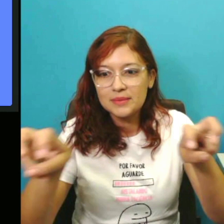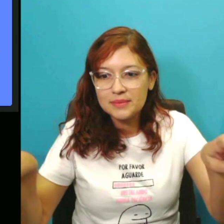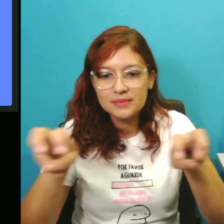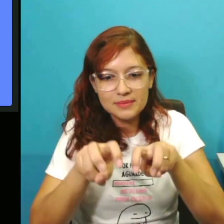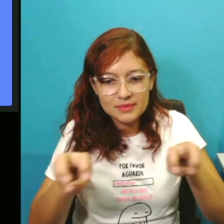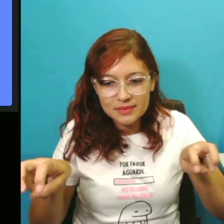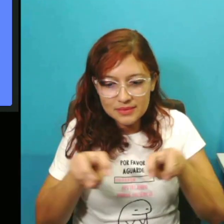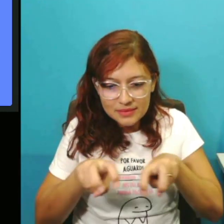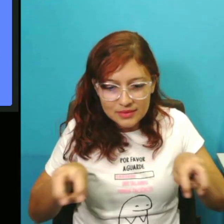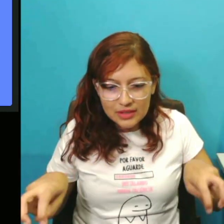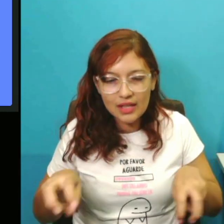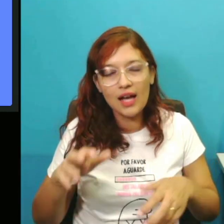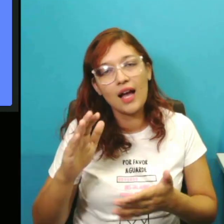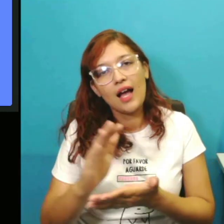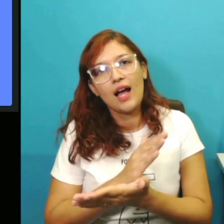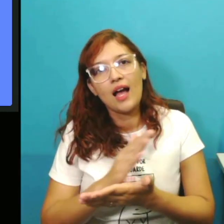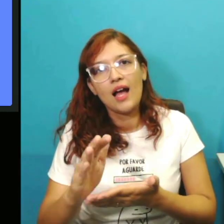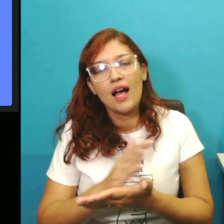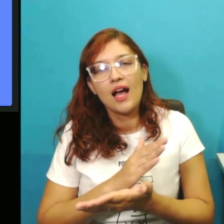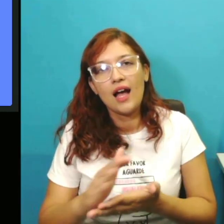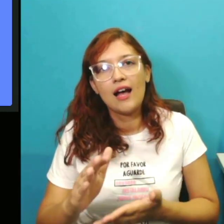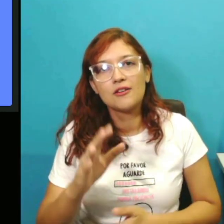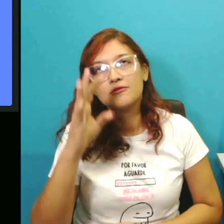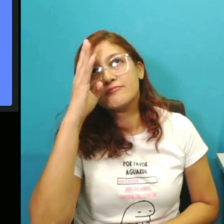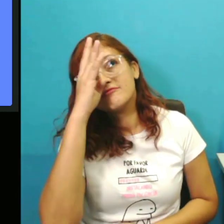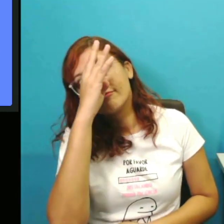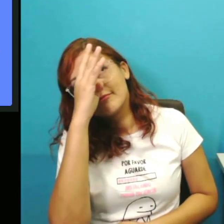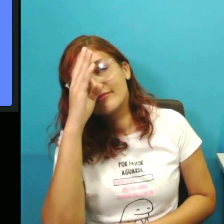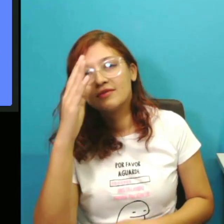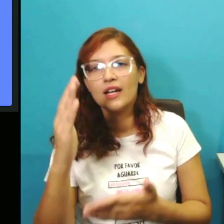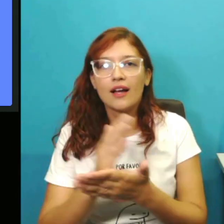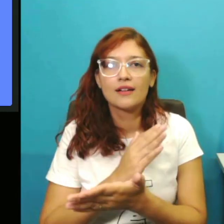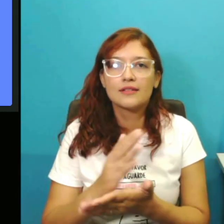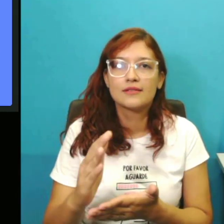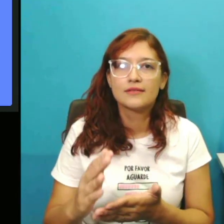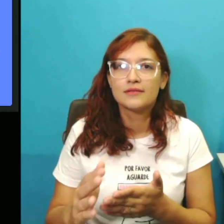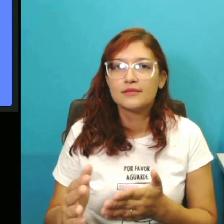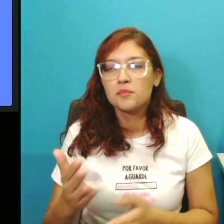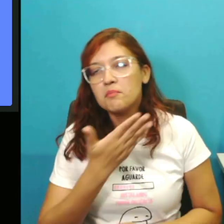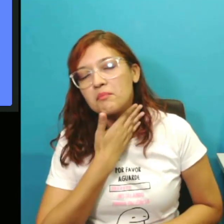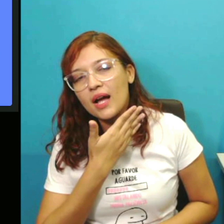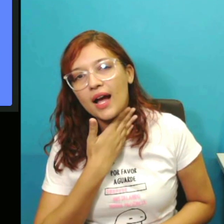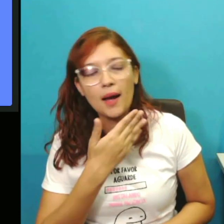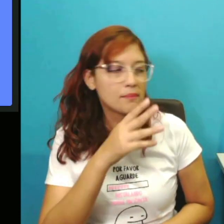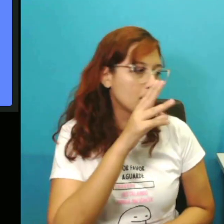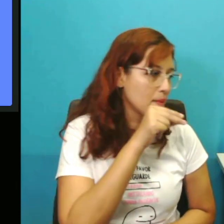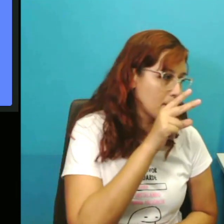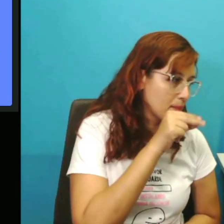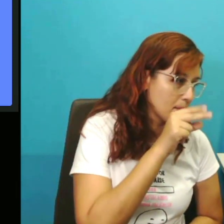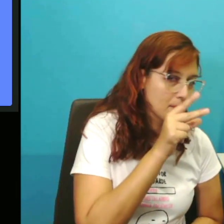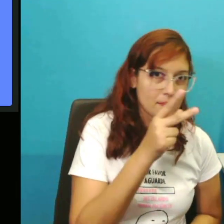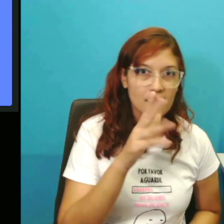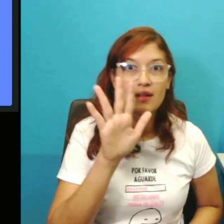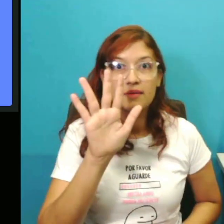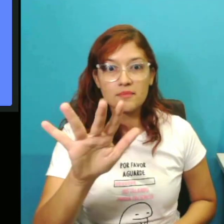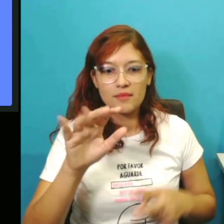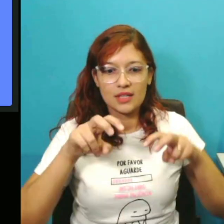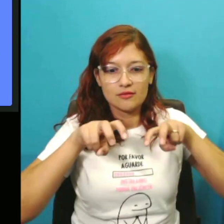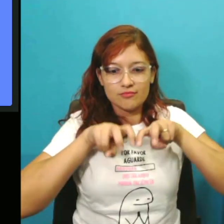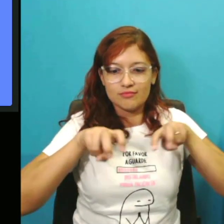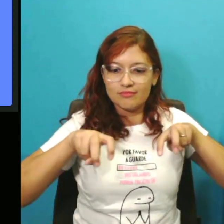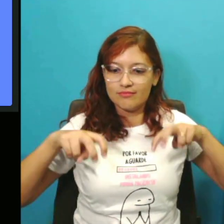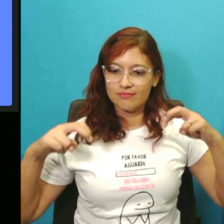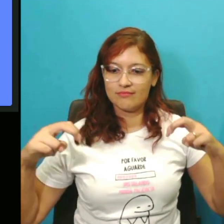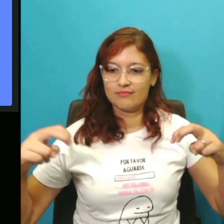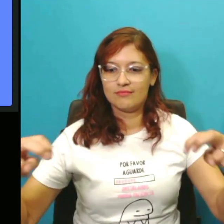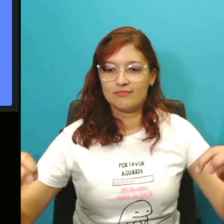porque quando eles estão sentados em fila, às vezes eles se distraem, bate papo, conversa, mas